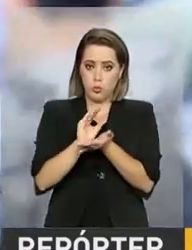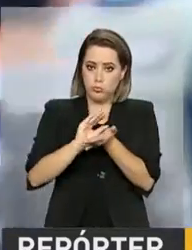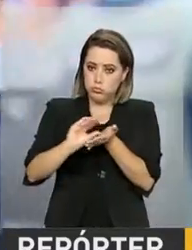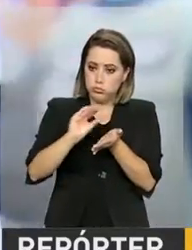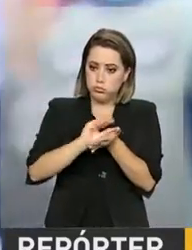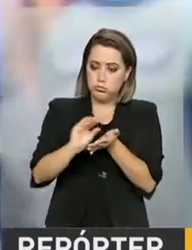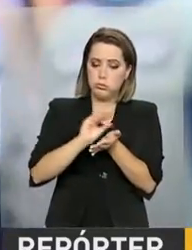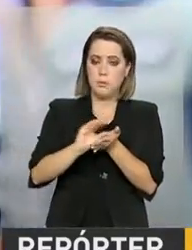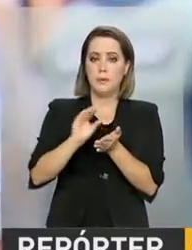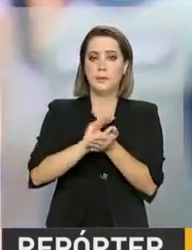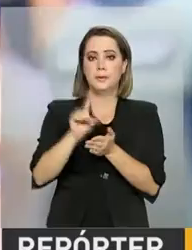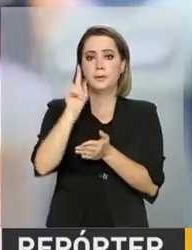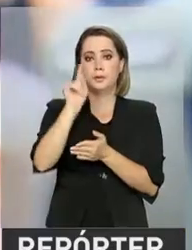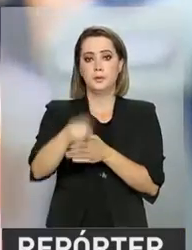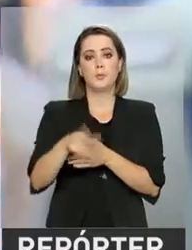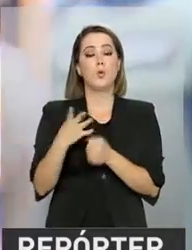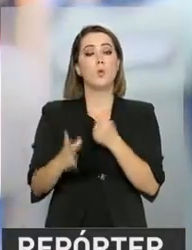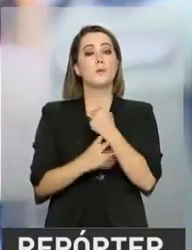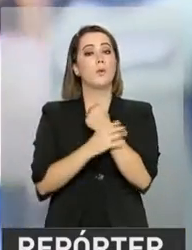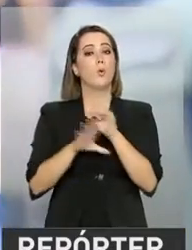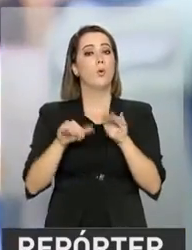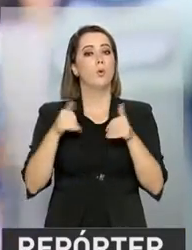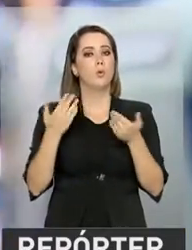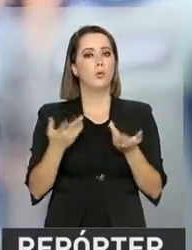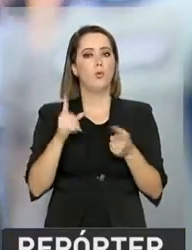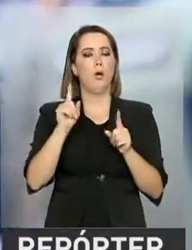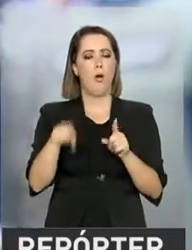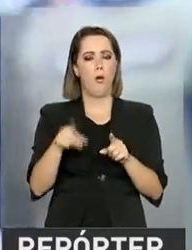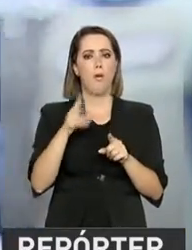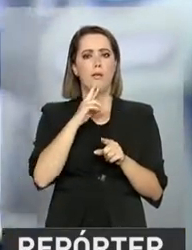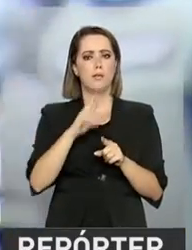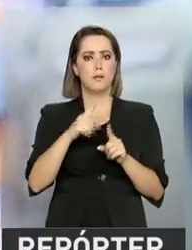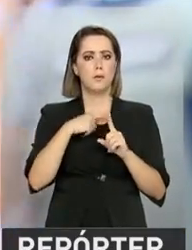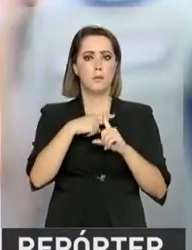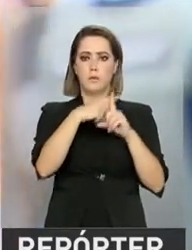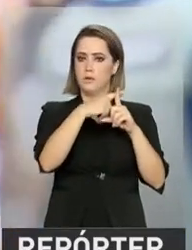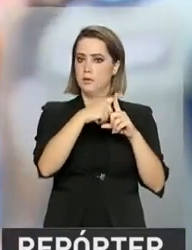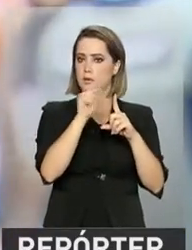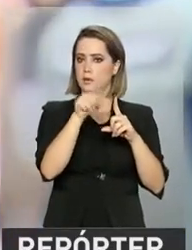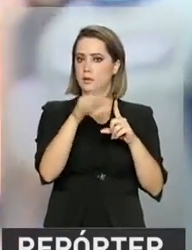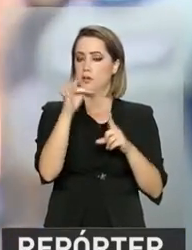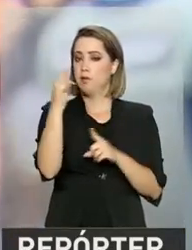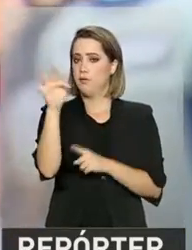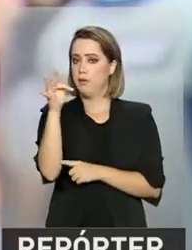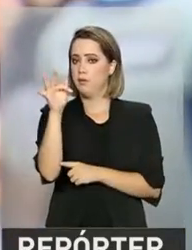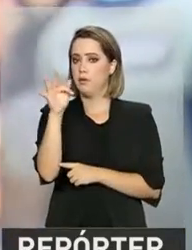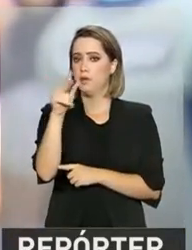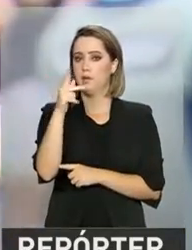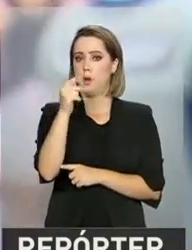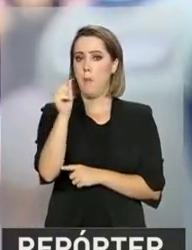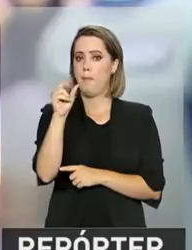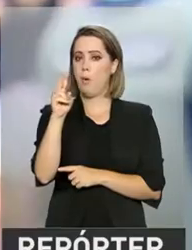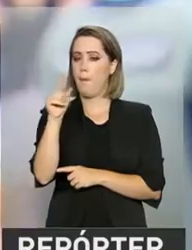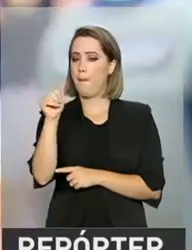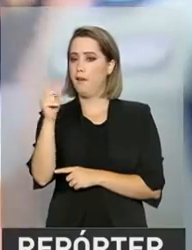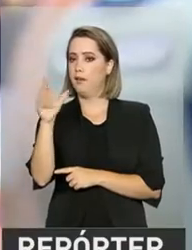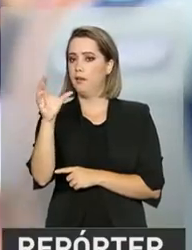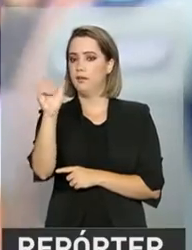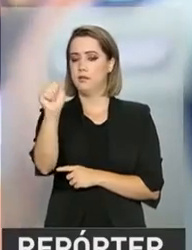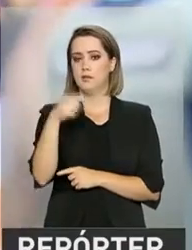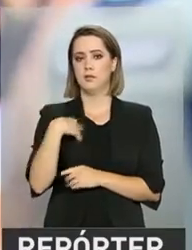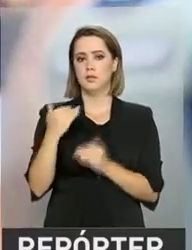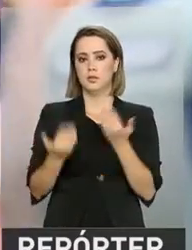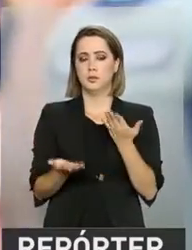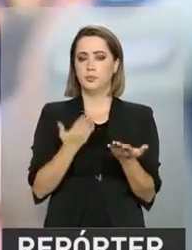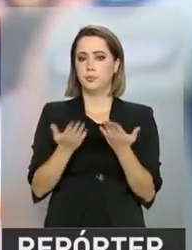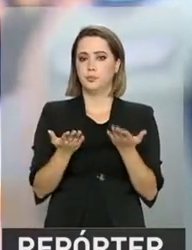brasileiros têm mostrado resultados positivos em fevereiro a poupança rendeu mais que a inflação no